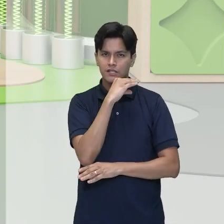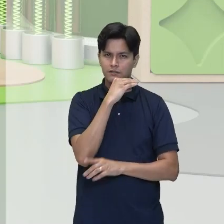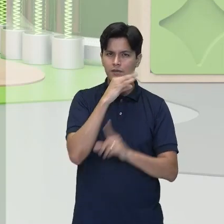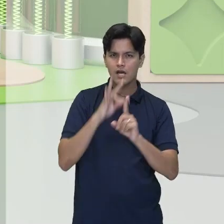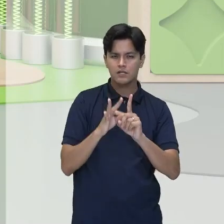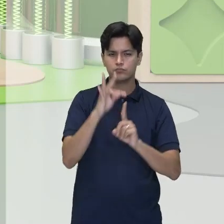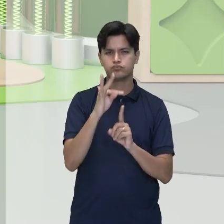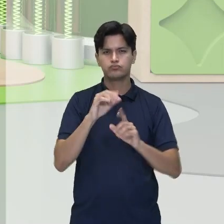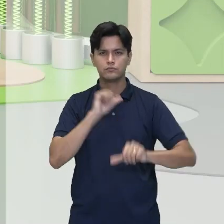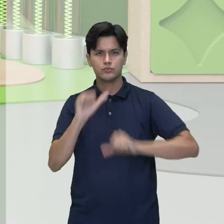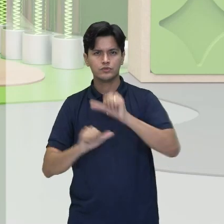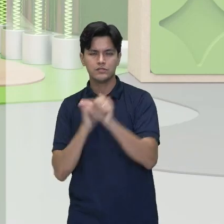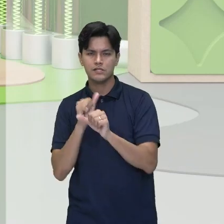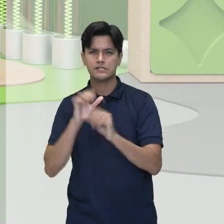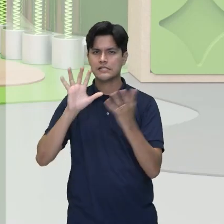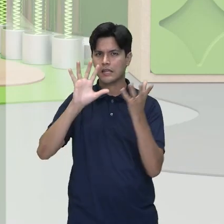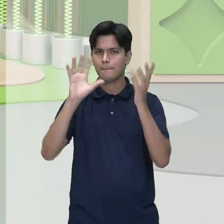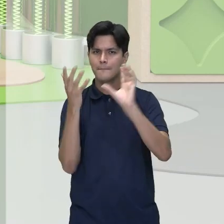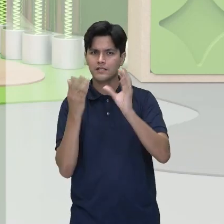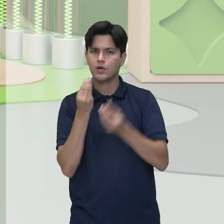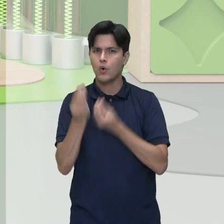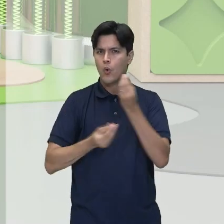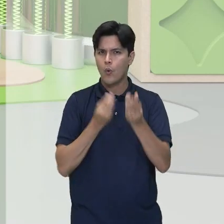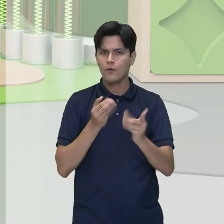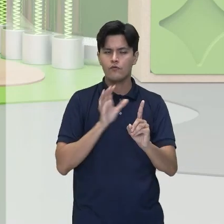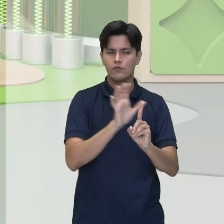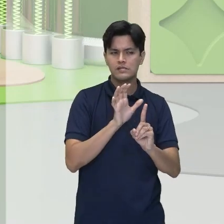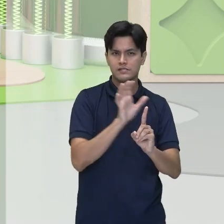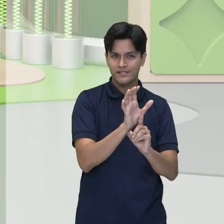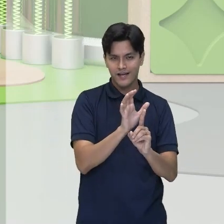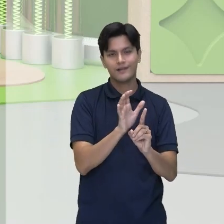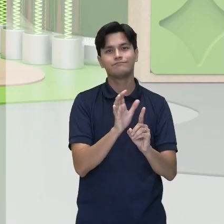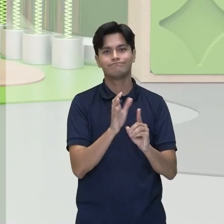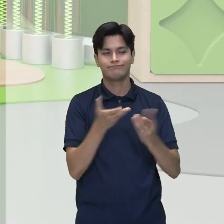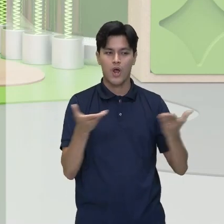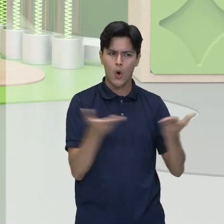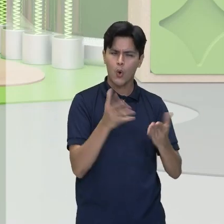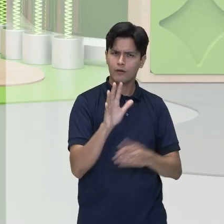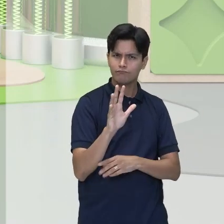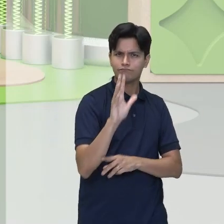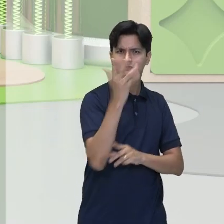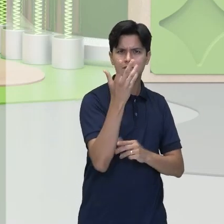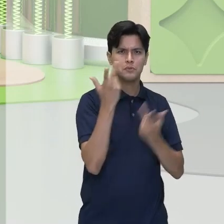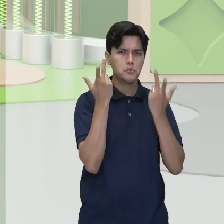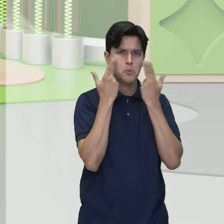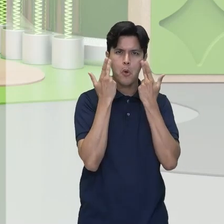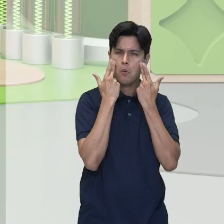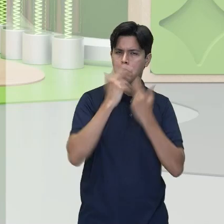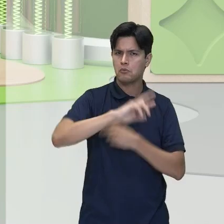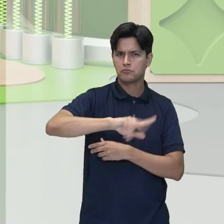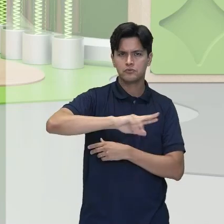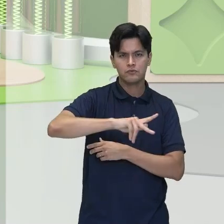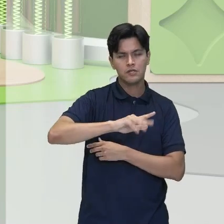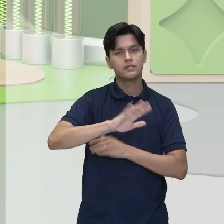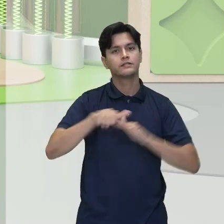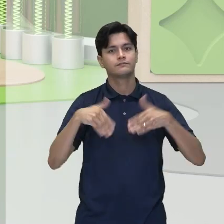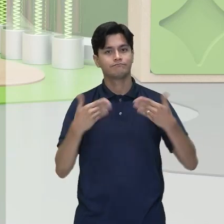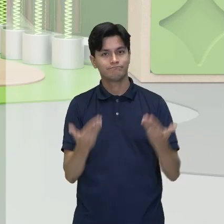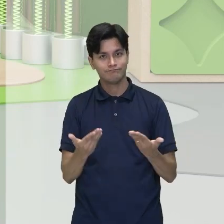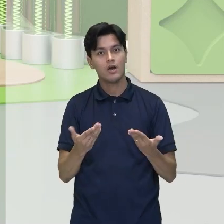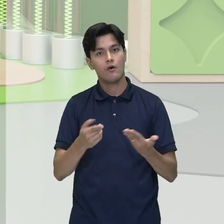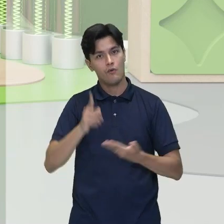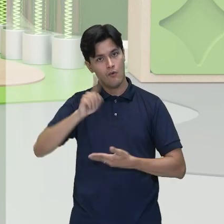fenômenos, né, essas ocorrências e que agora acontecem, né? Então é a prova de que realmente esses fenômenos,